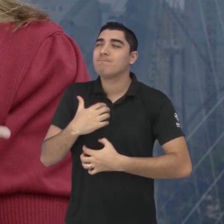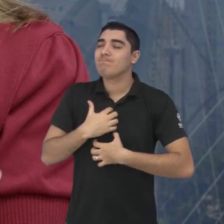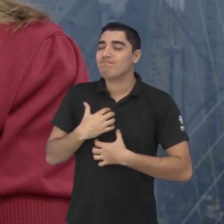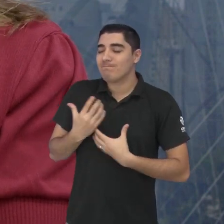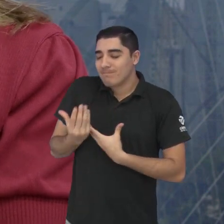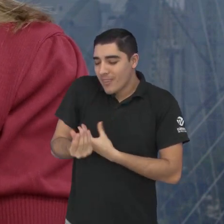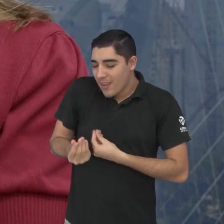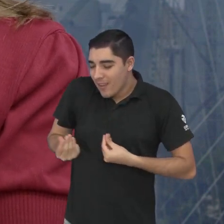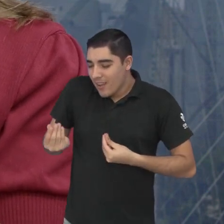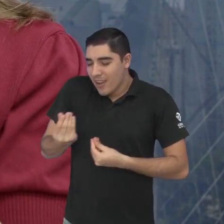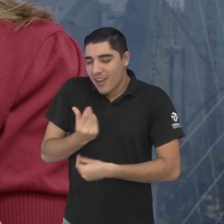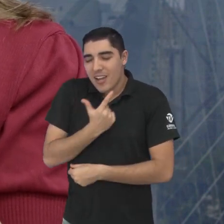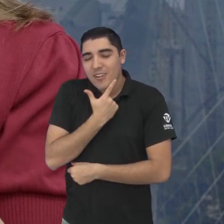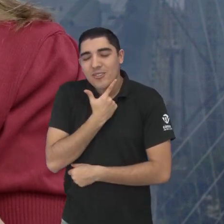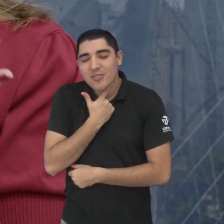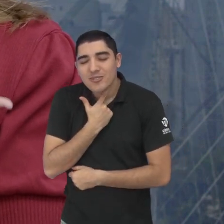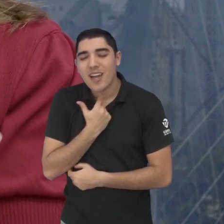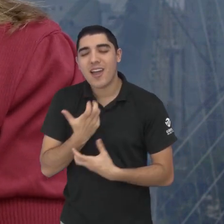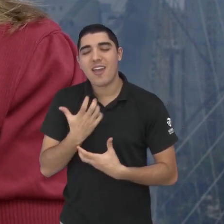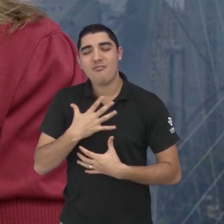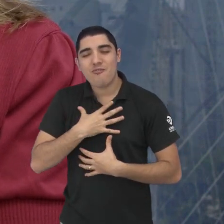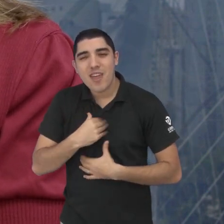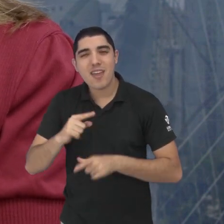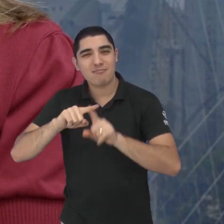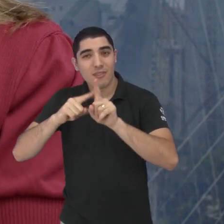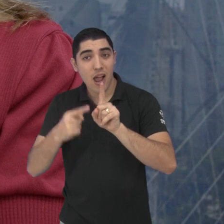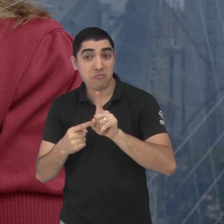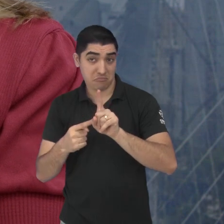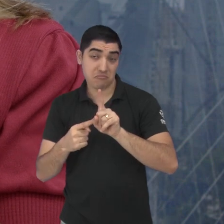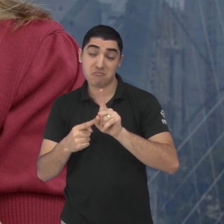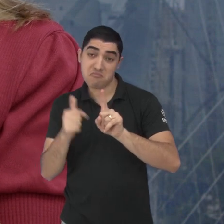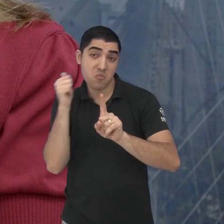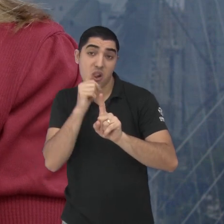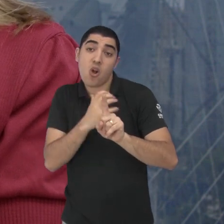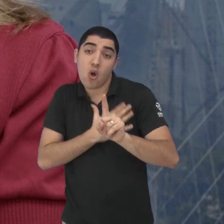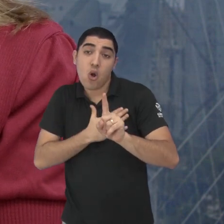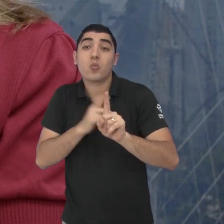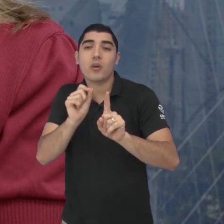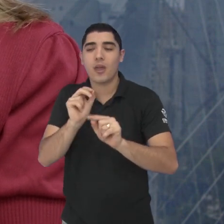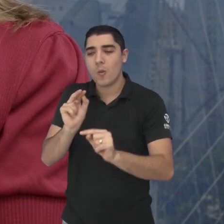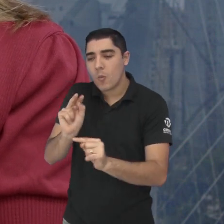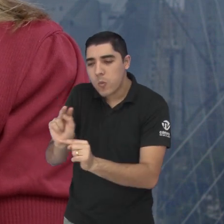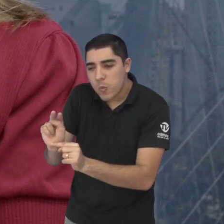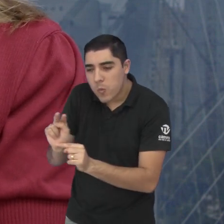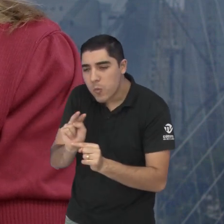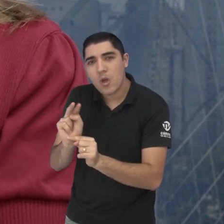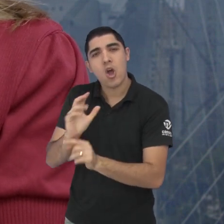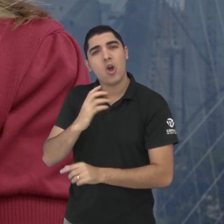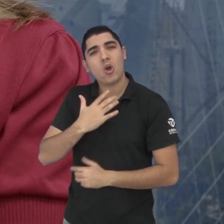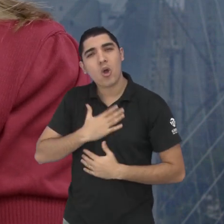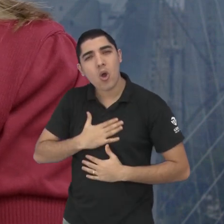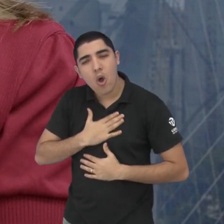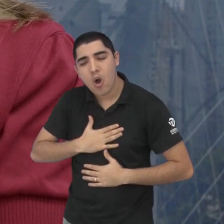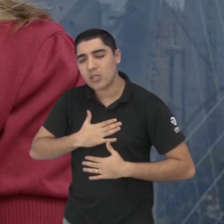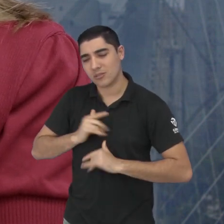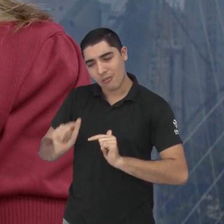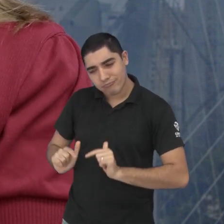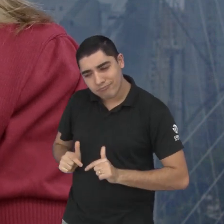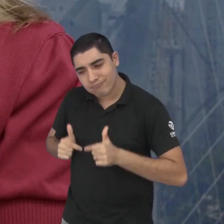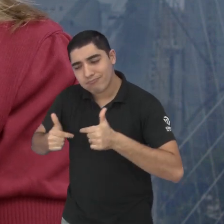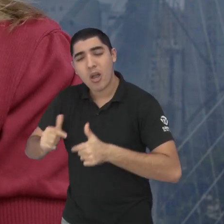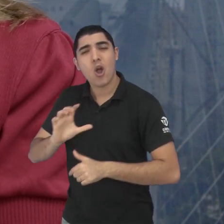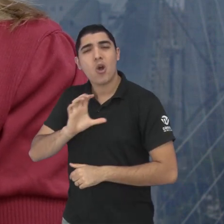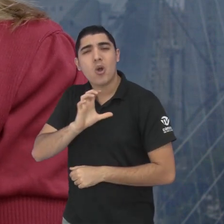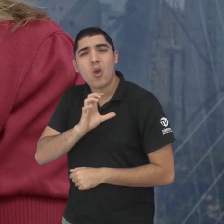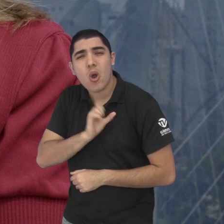que sempre quiseram, se identificam nesse papel do cuidado, da dedicação, do amor